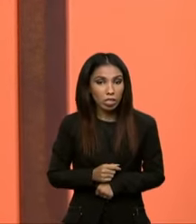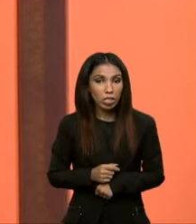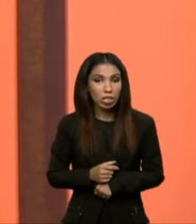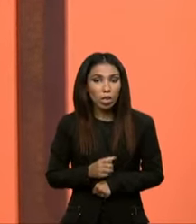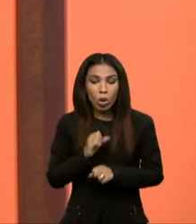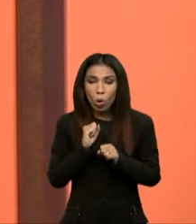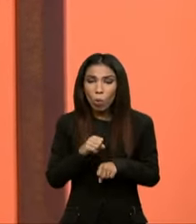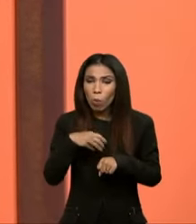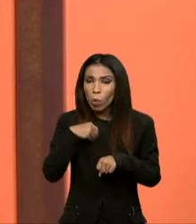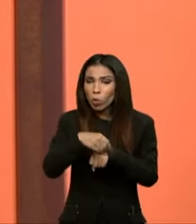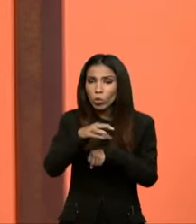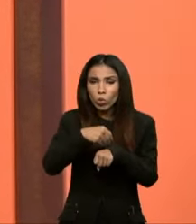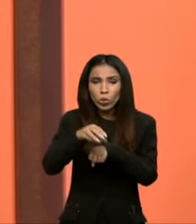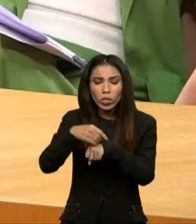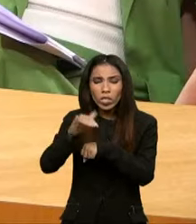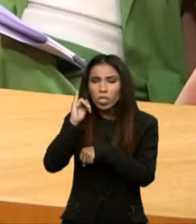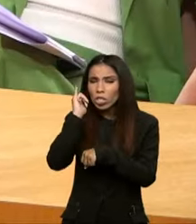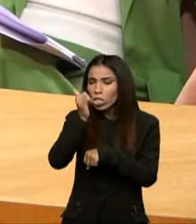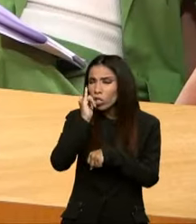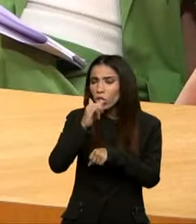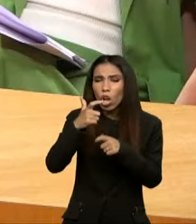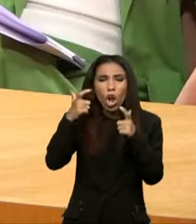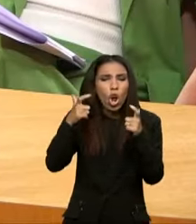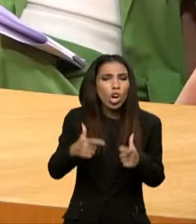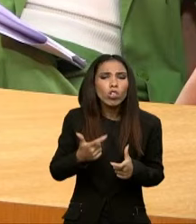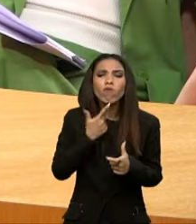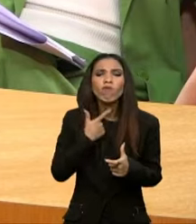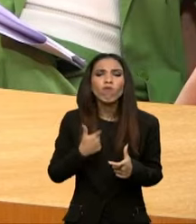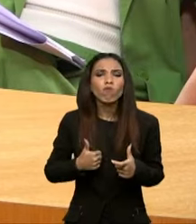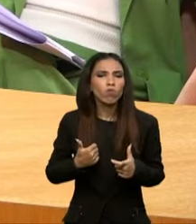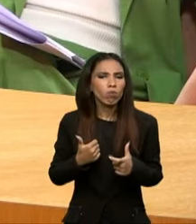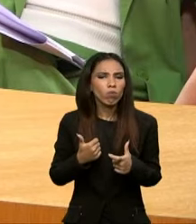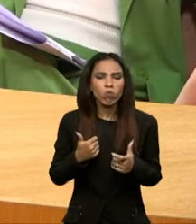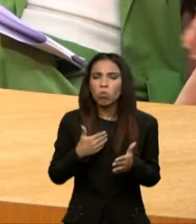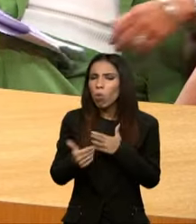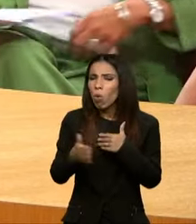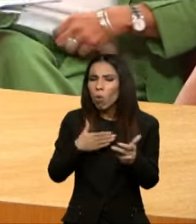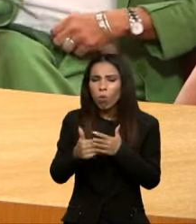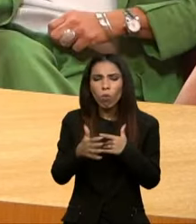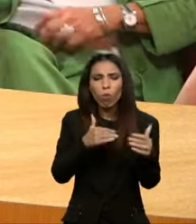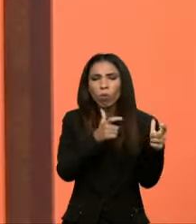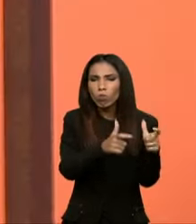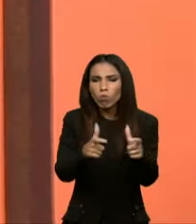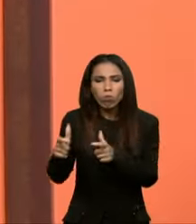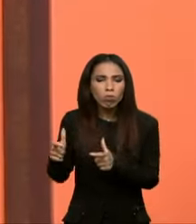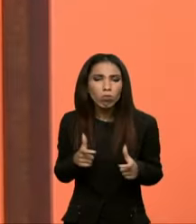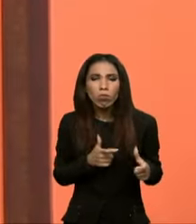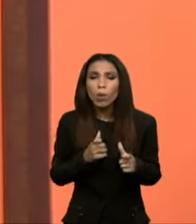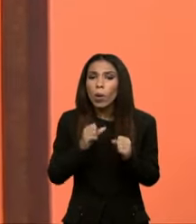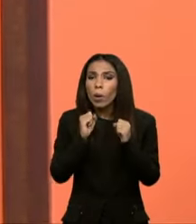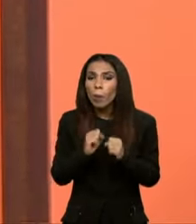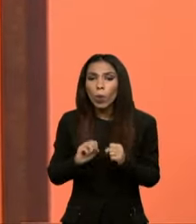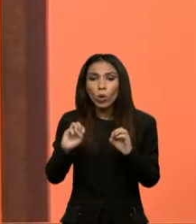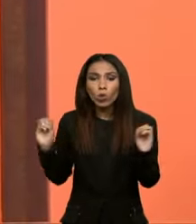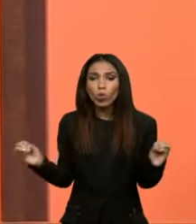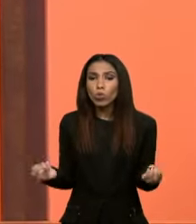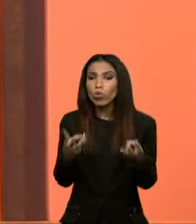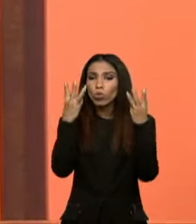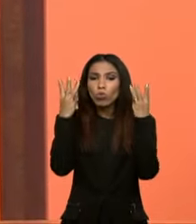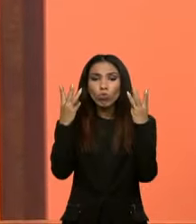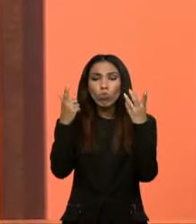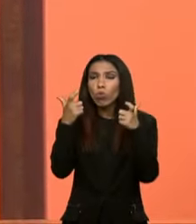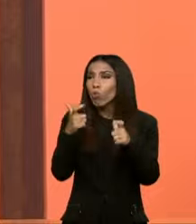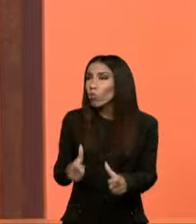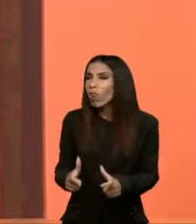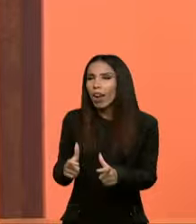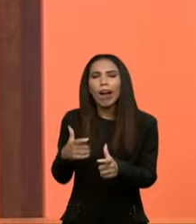contar essa história onde eu quiser. Eu posso contar essa história de cabeça pra baixo. Do jeito que eu quiser. Eu posso fazer esse show no buraco que eu bem entender